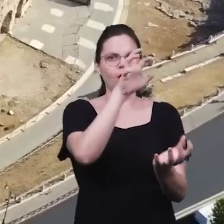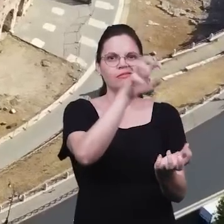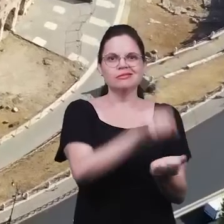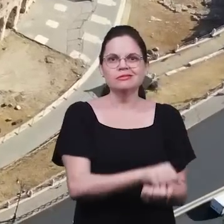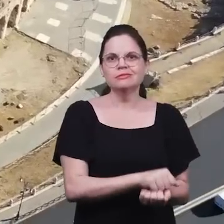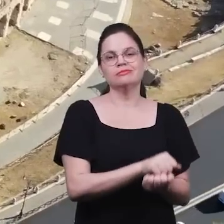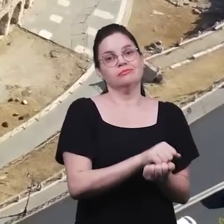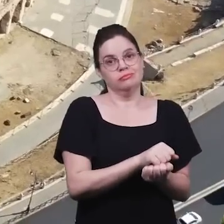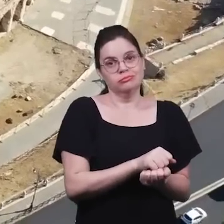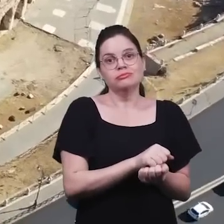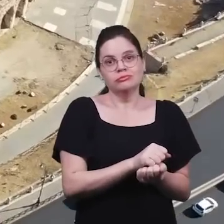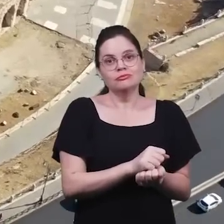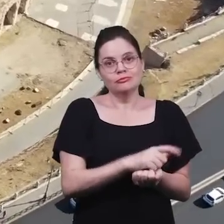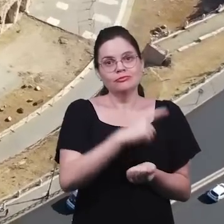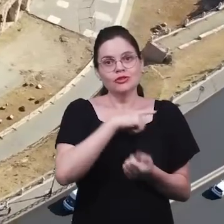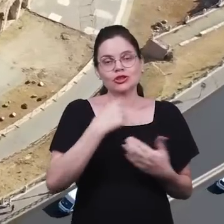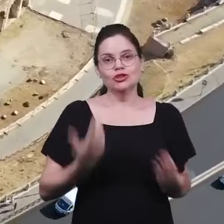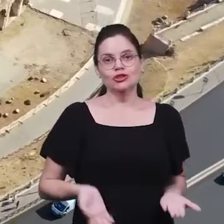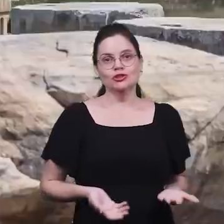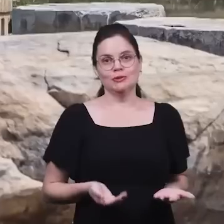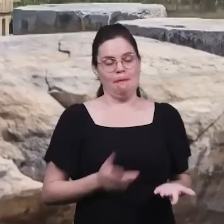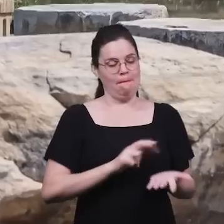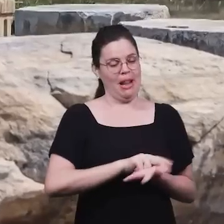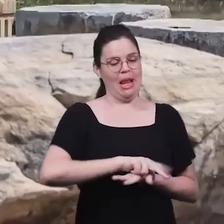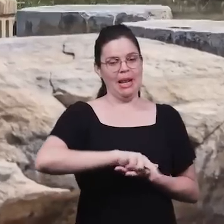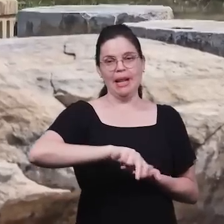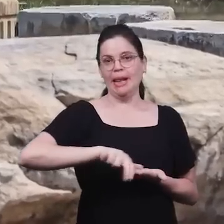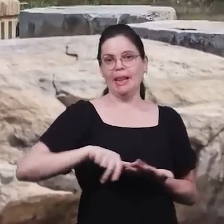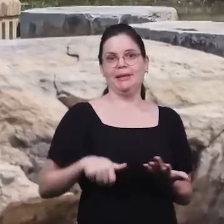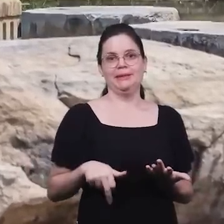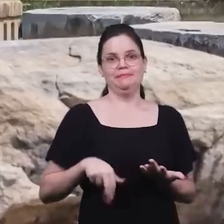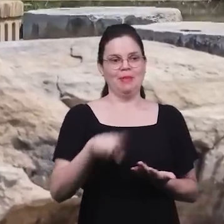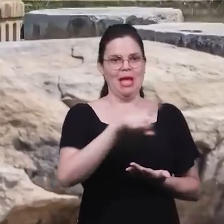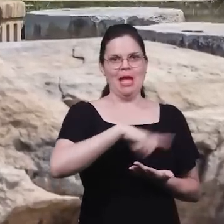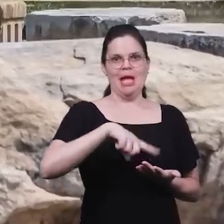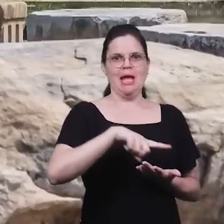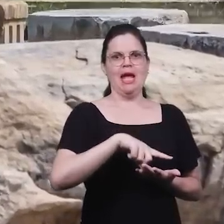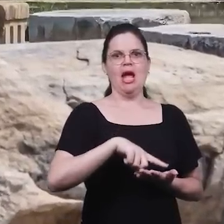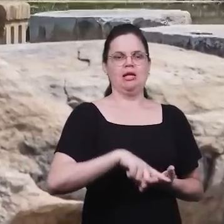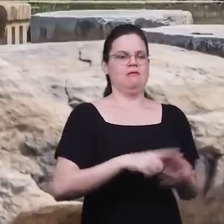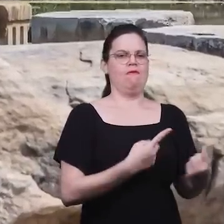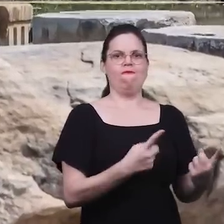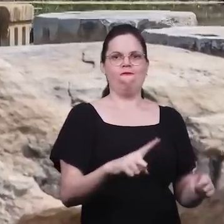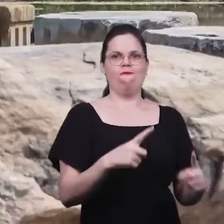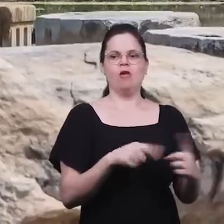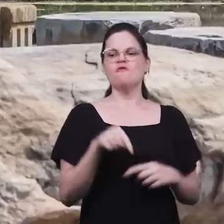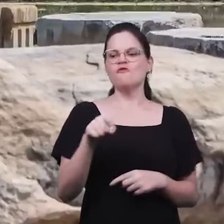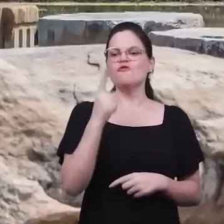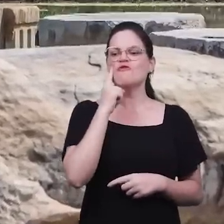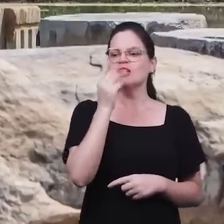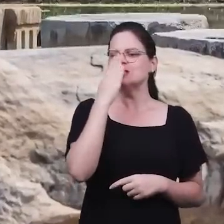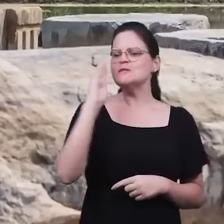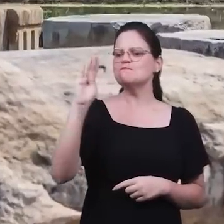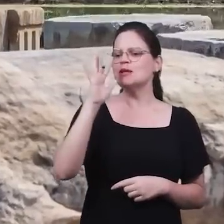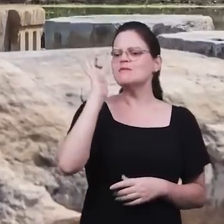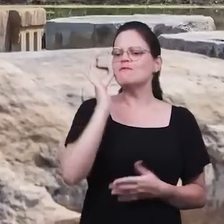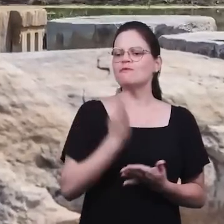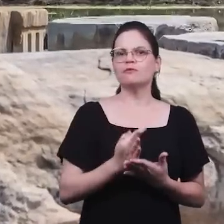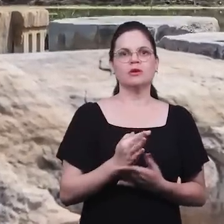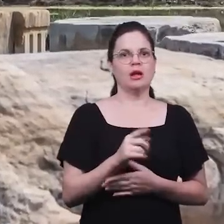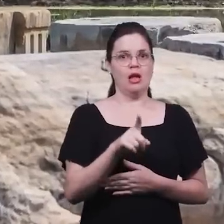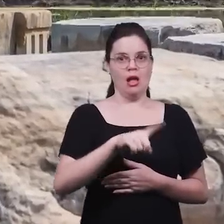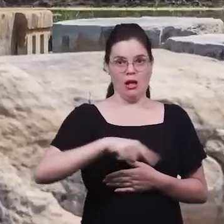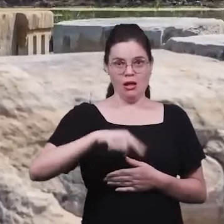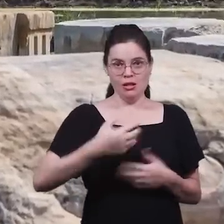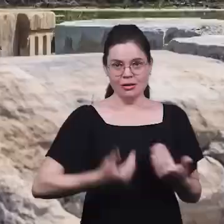fiéis ali, fogueiras e tal, para que eles negassem a fé. E eles não negaram